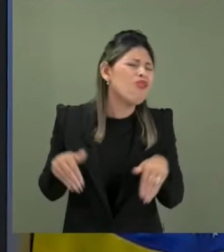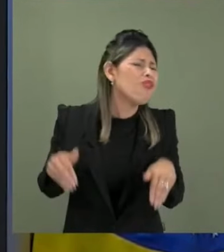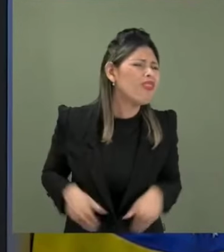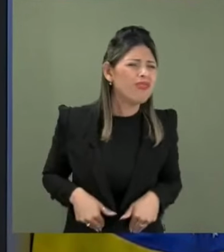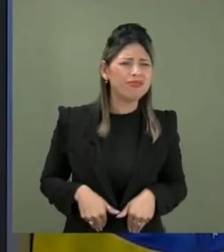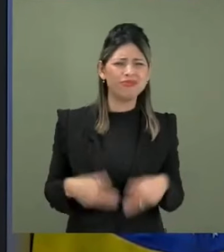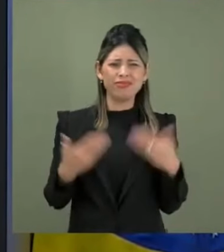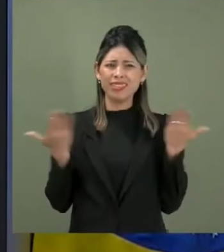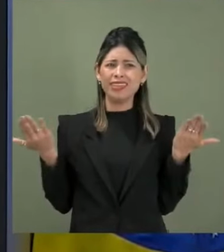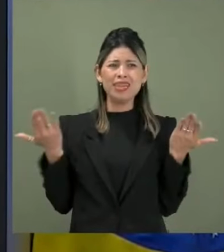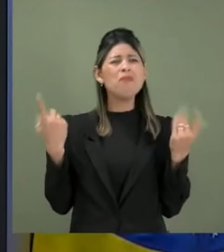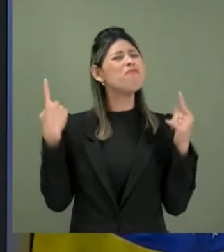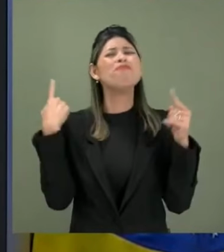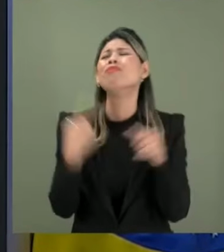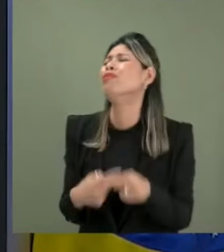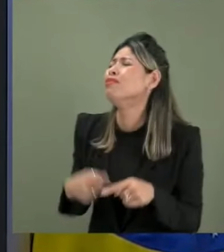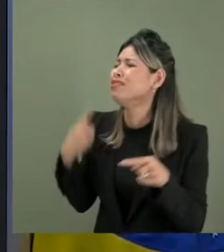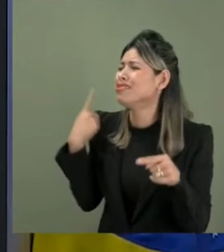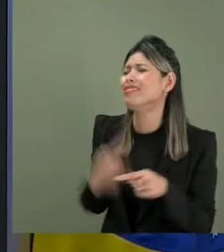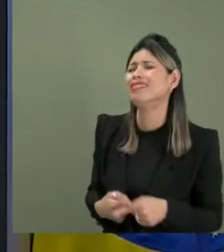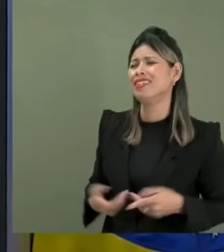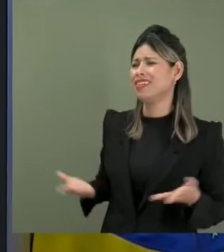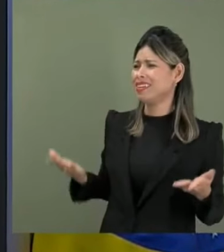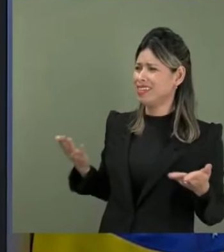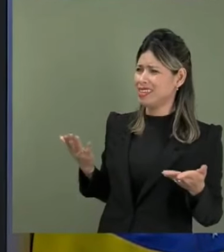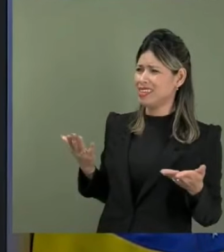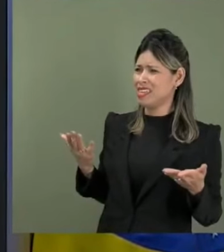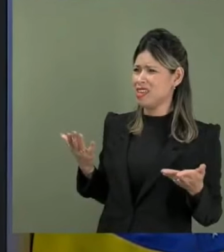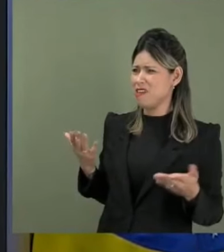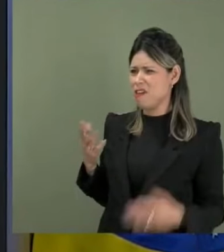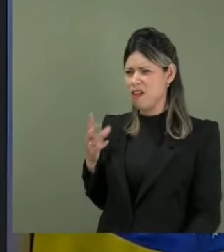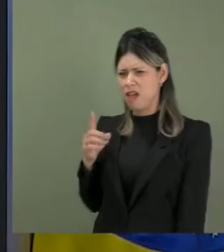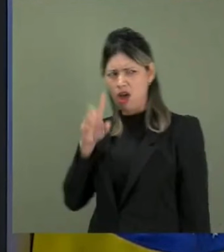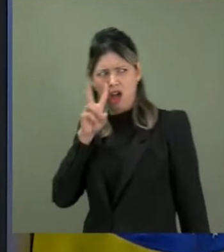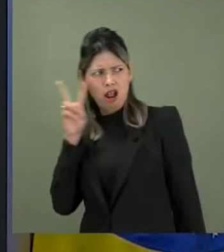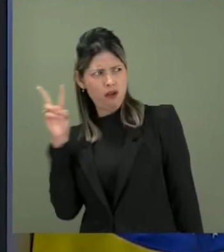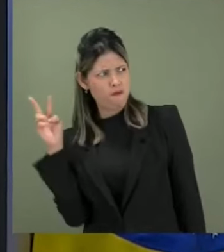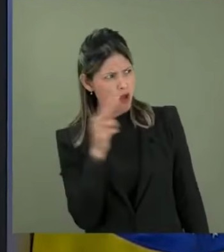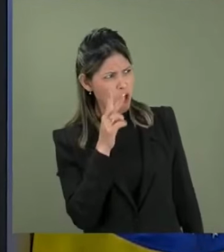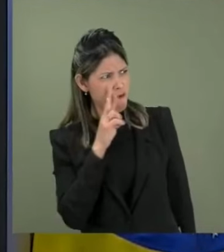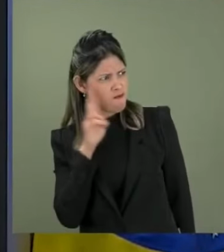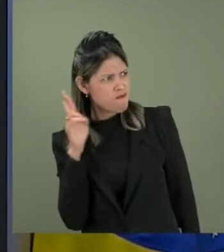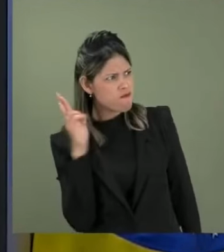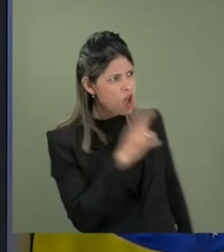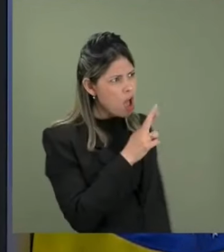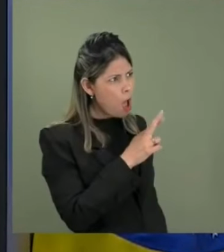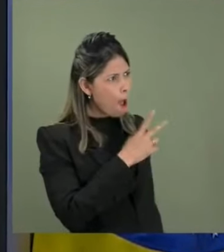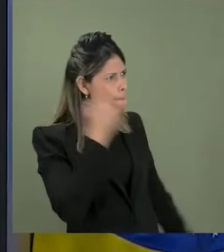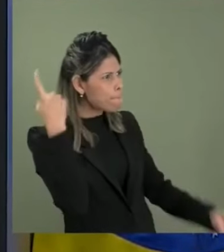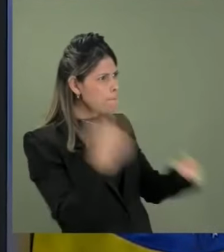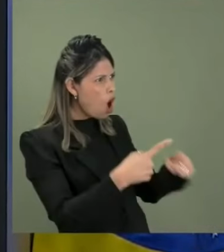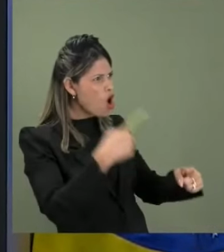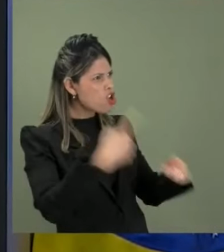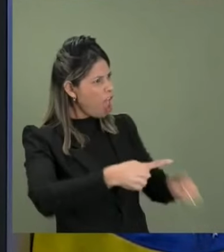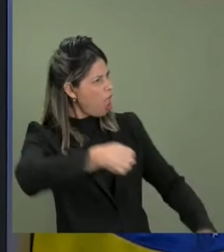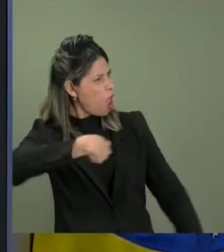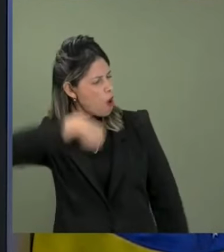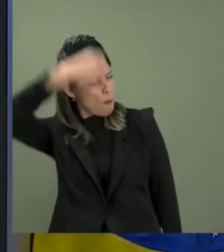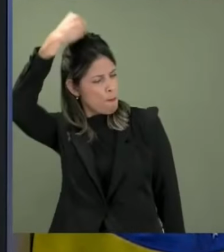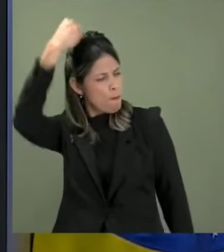ele perguntou, mas por quê? E o nazista, o guarda, respondeu, porque eu